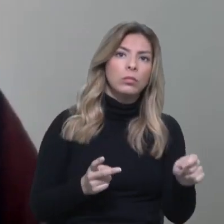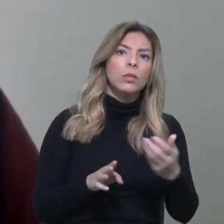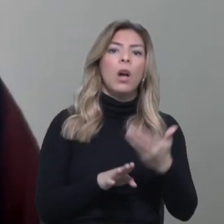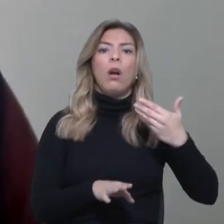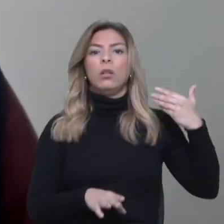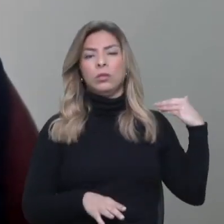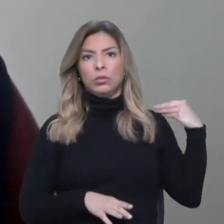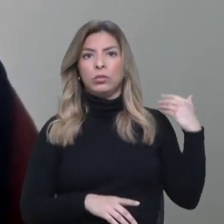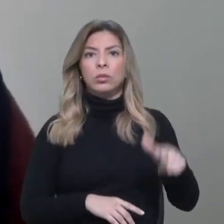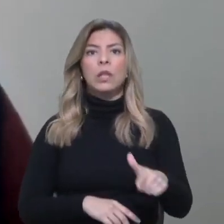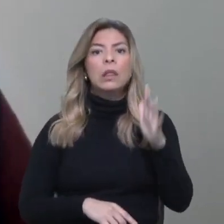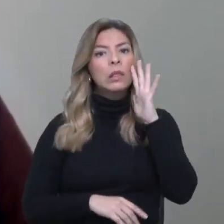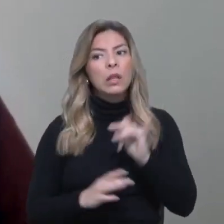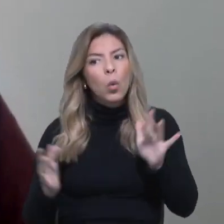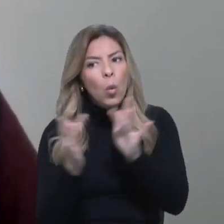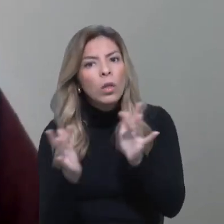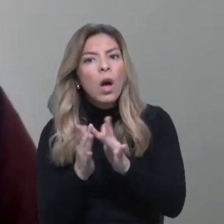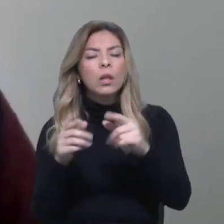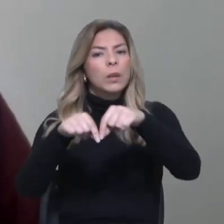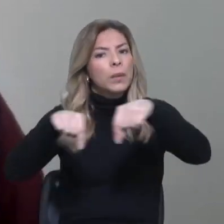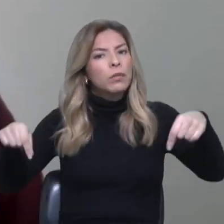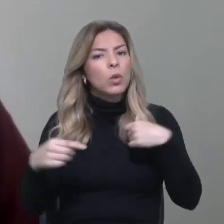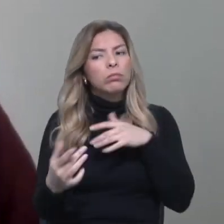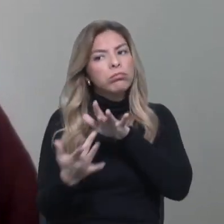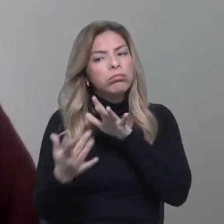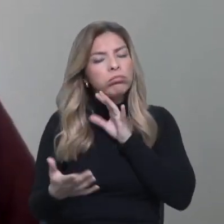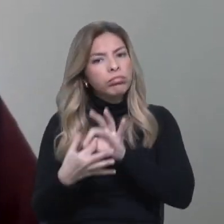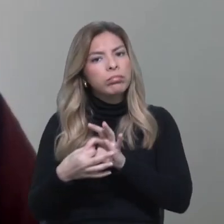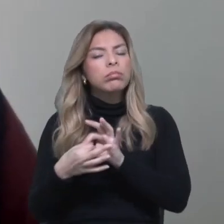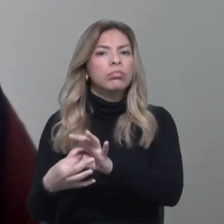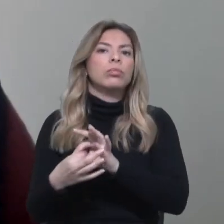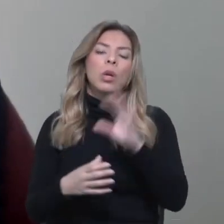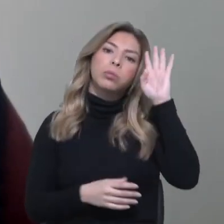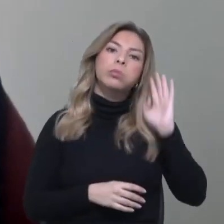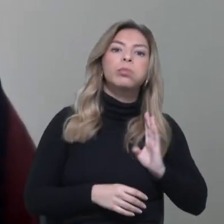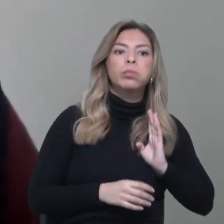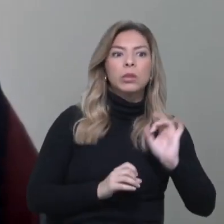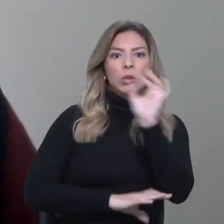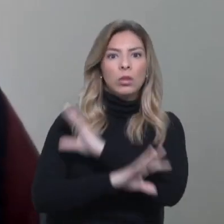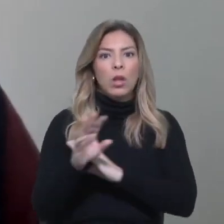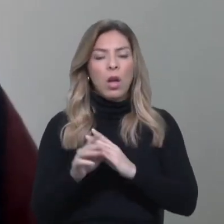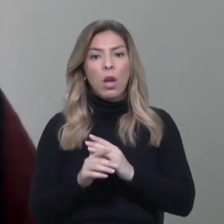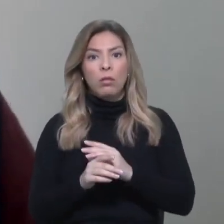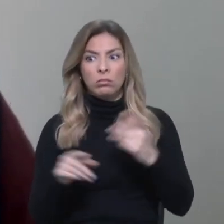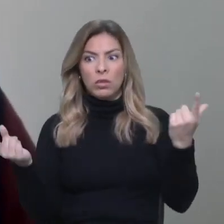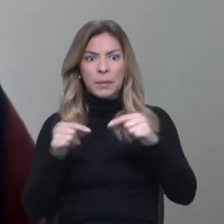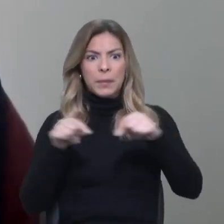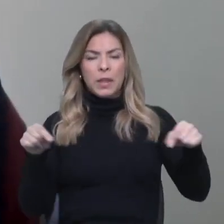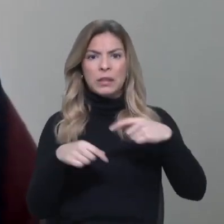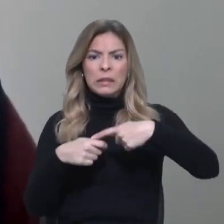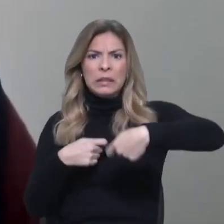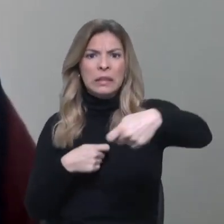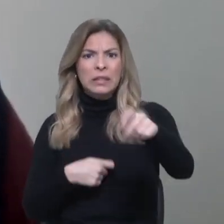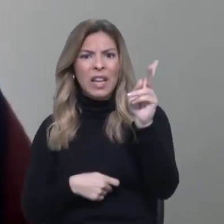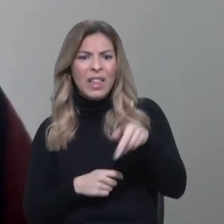estabelecidas linhas de contacto. Será que vamos ter tropas europeias a monitorizar uma linha de mais de 1000 quilómetros? Como é que tudo isto